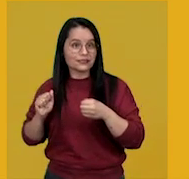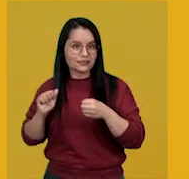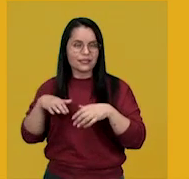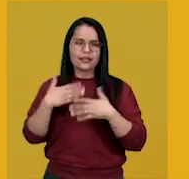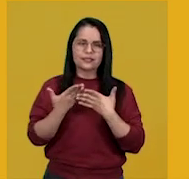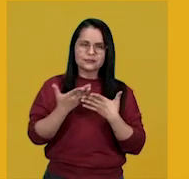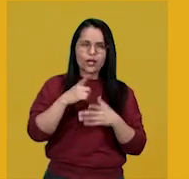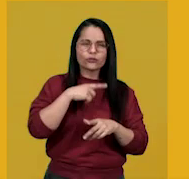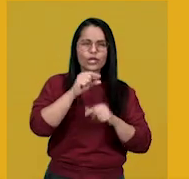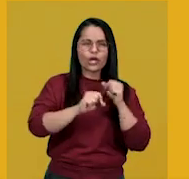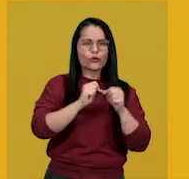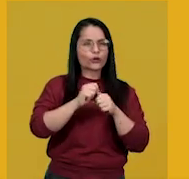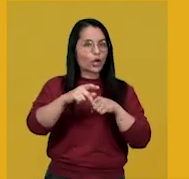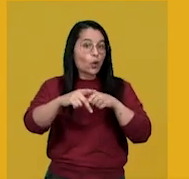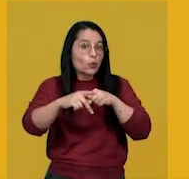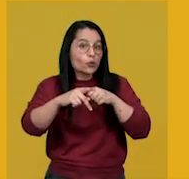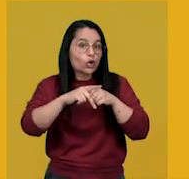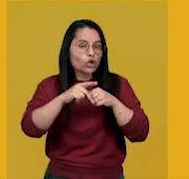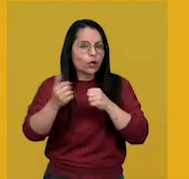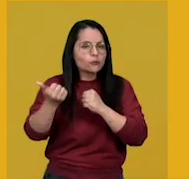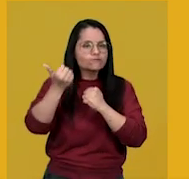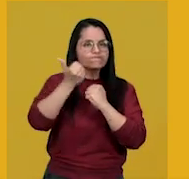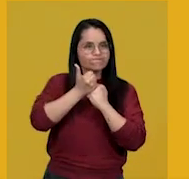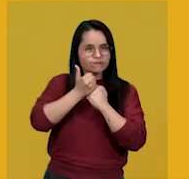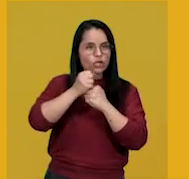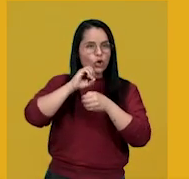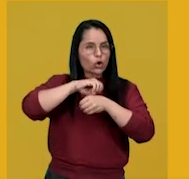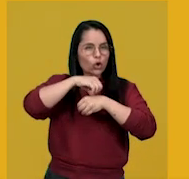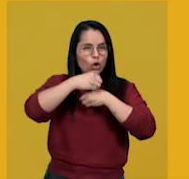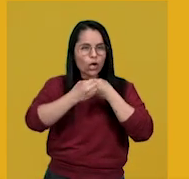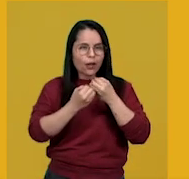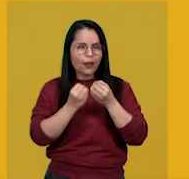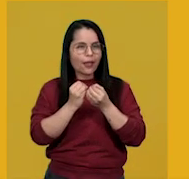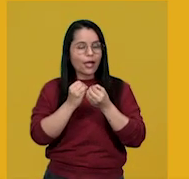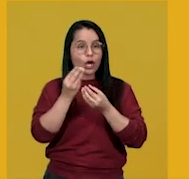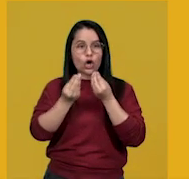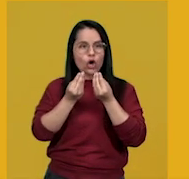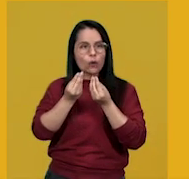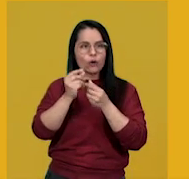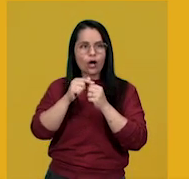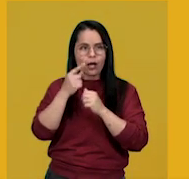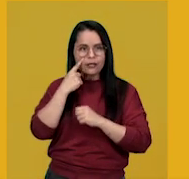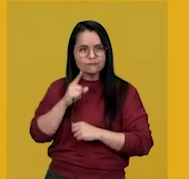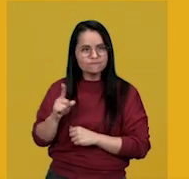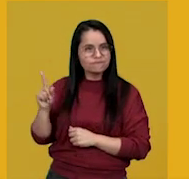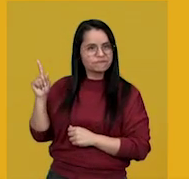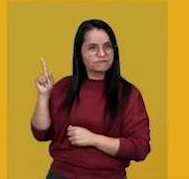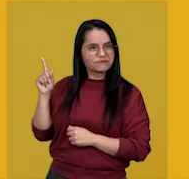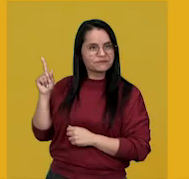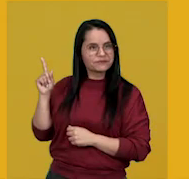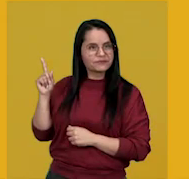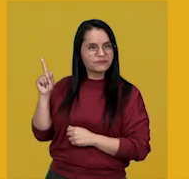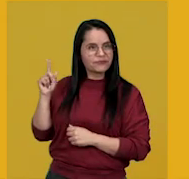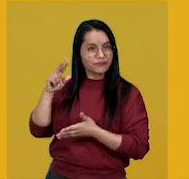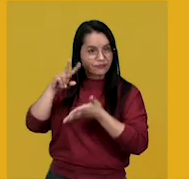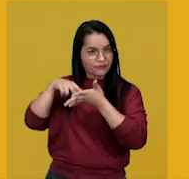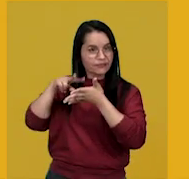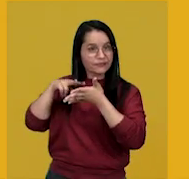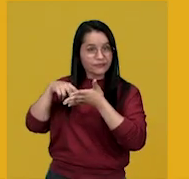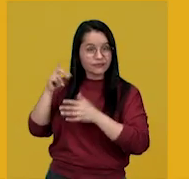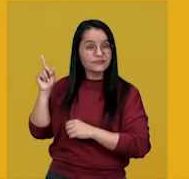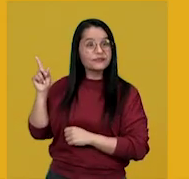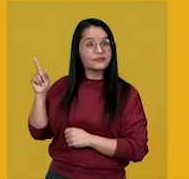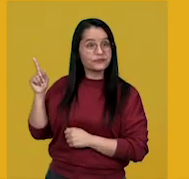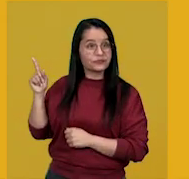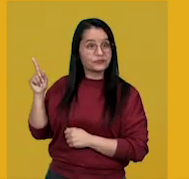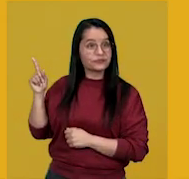Aqui nós temos um pronome que substituiu moléculas, vamos ver como ficou. Graças a moléculas de água, conseguimos respirar